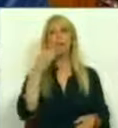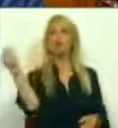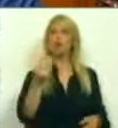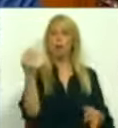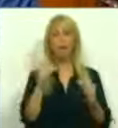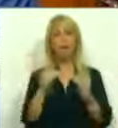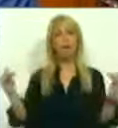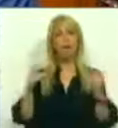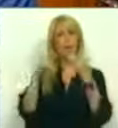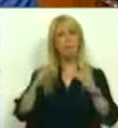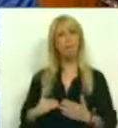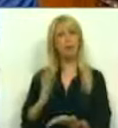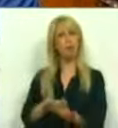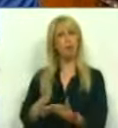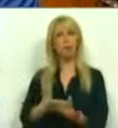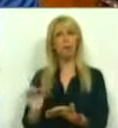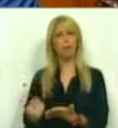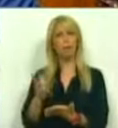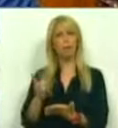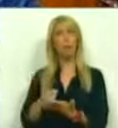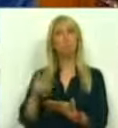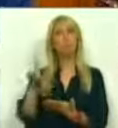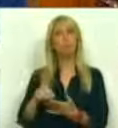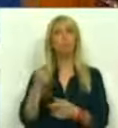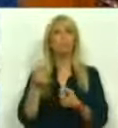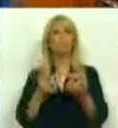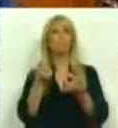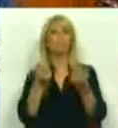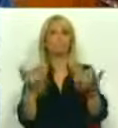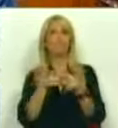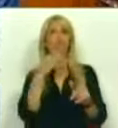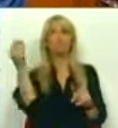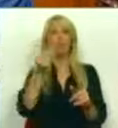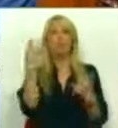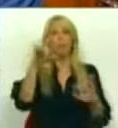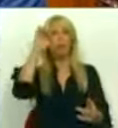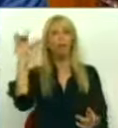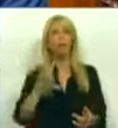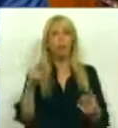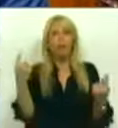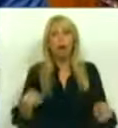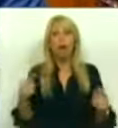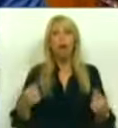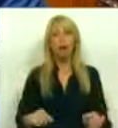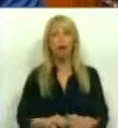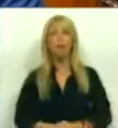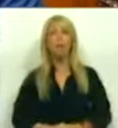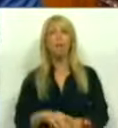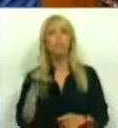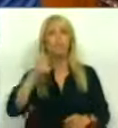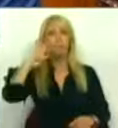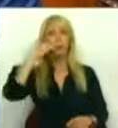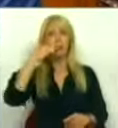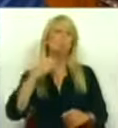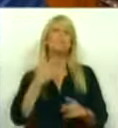mais baixos de escolaridade, mas também e cada vez mais os jovens com formação superior. Como tem sido